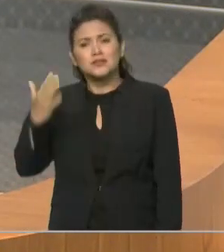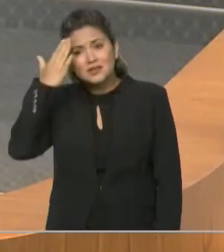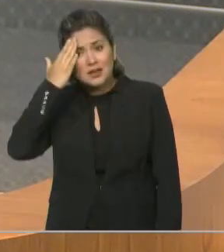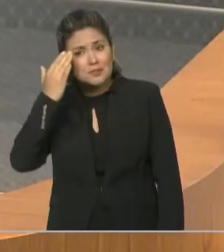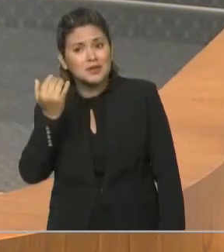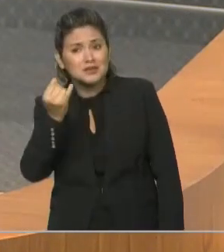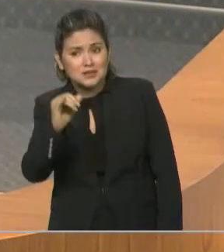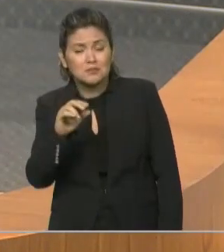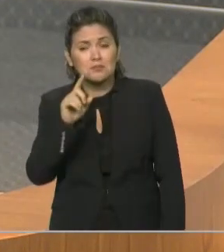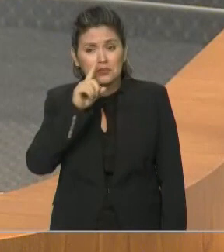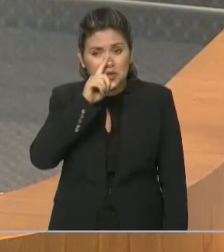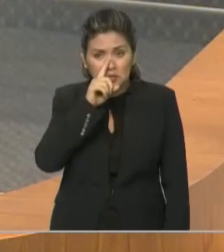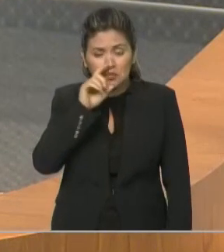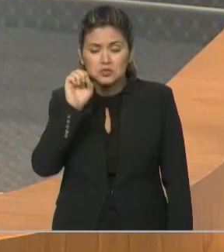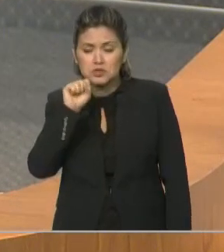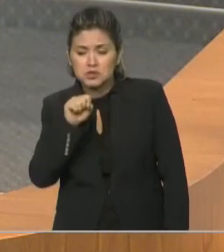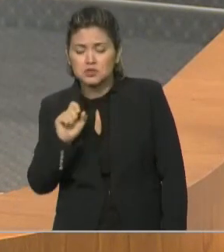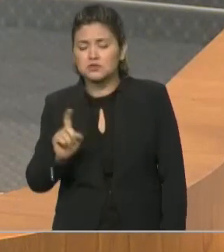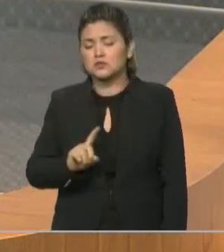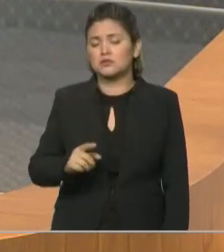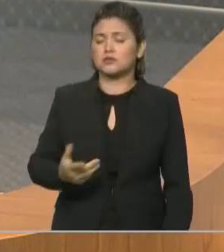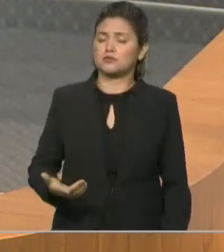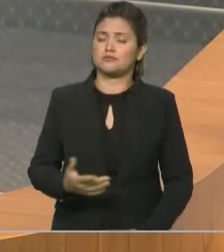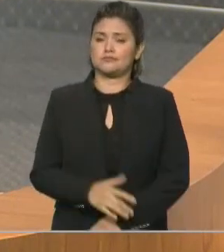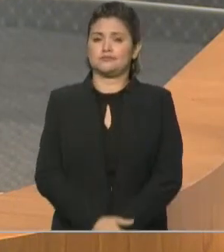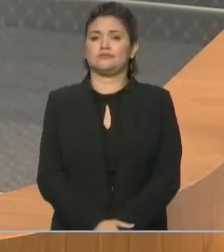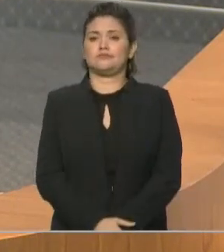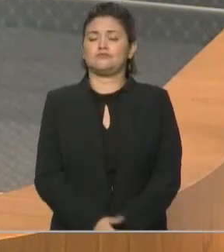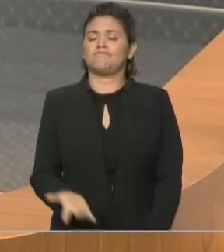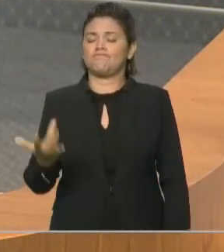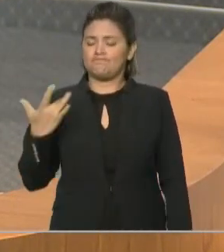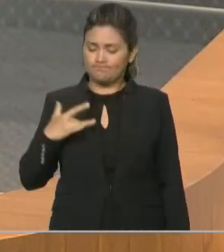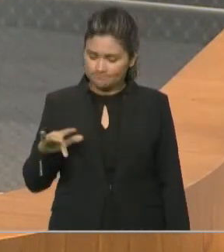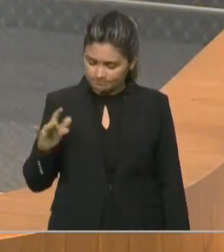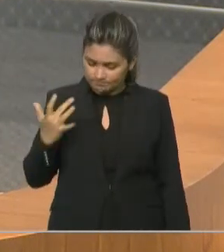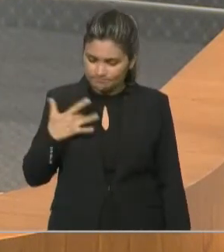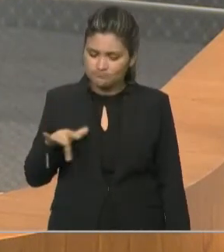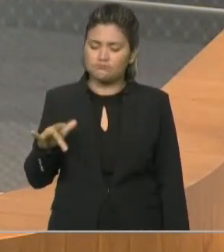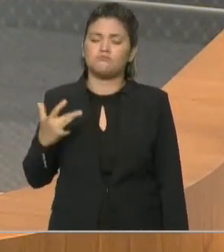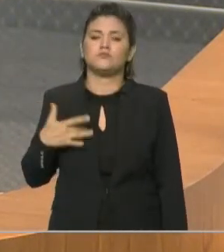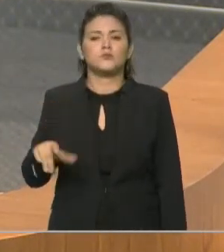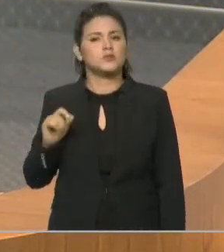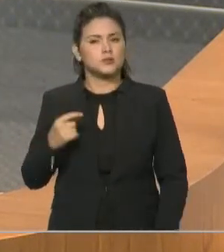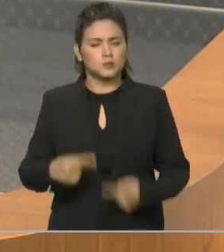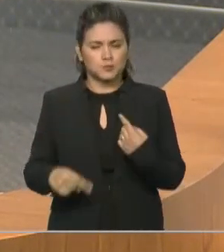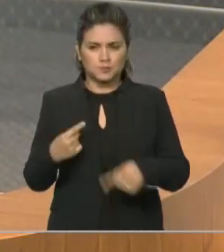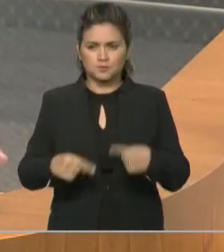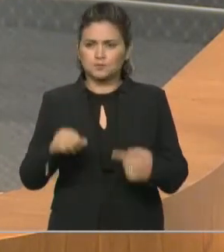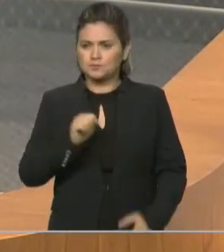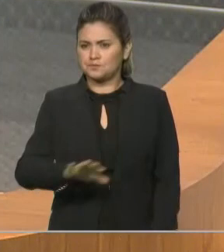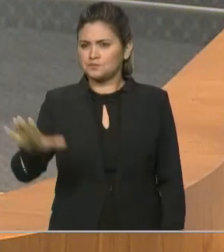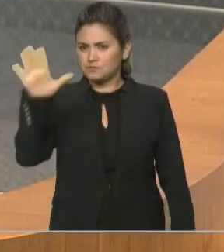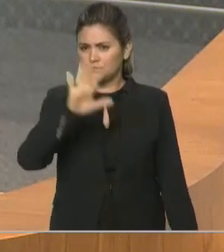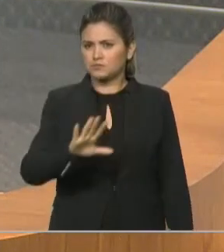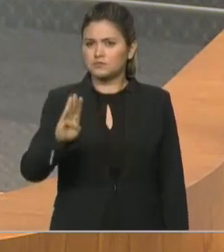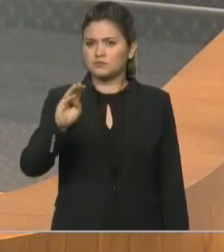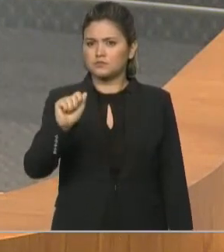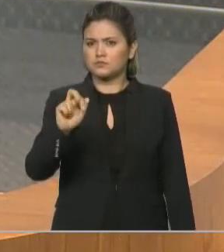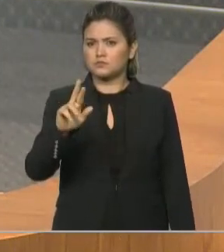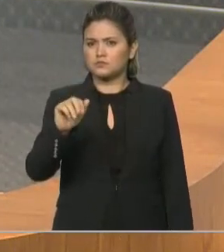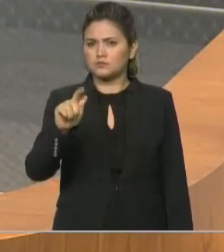não dessas barragens. É lamentável que a política nacional de